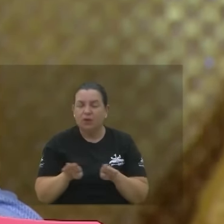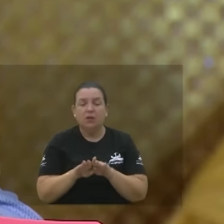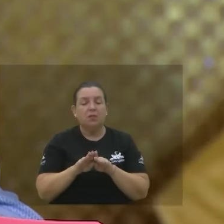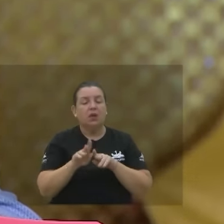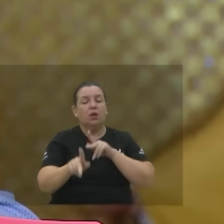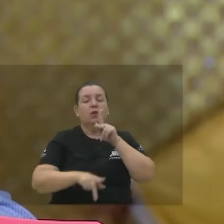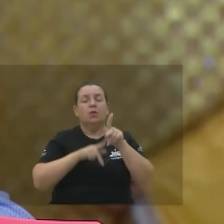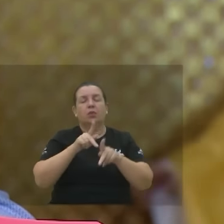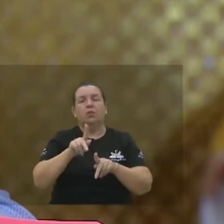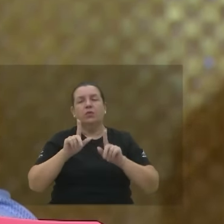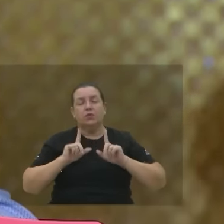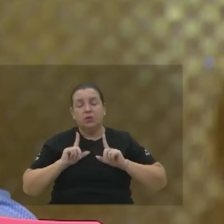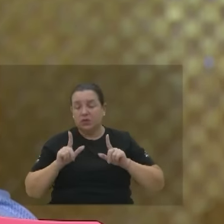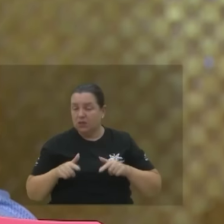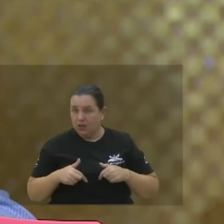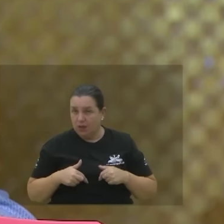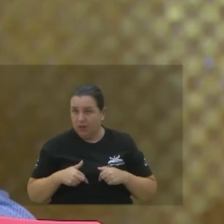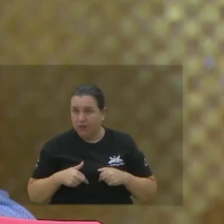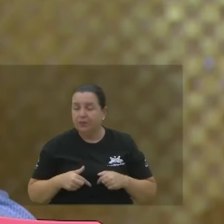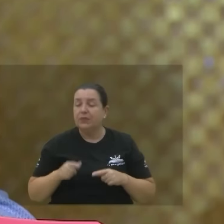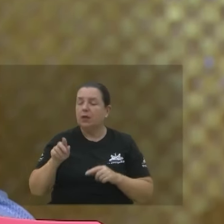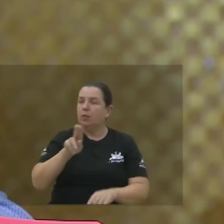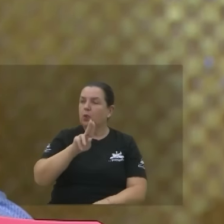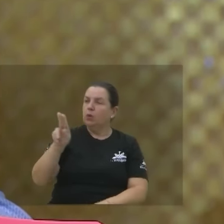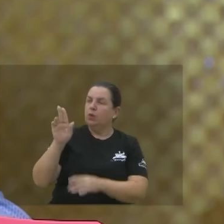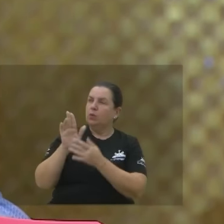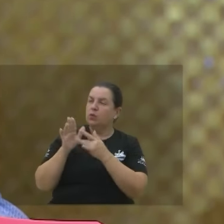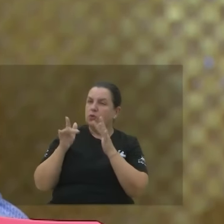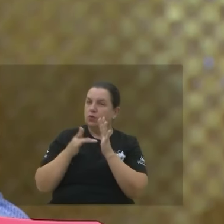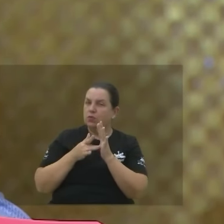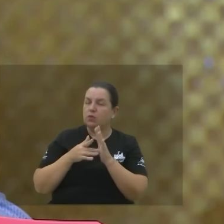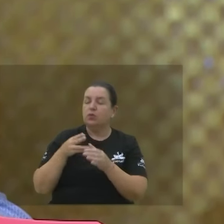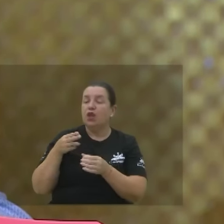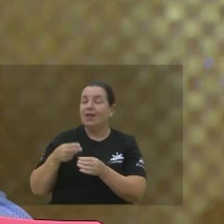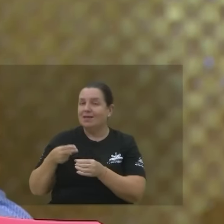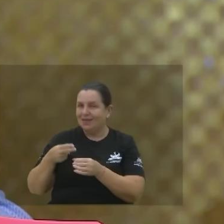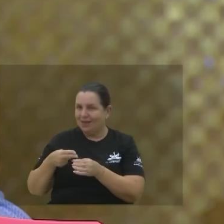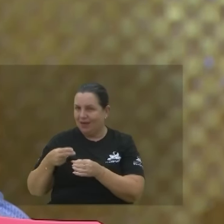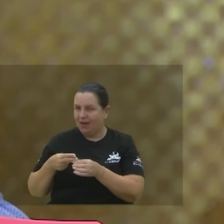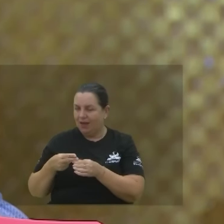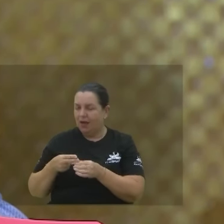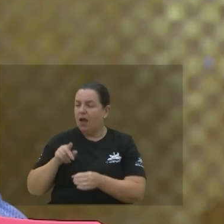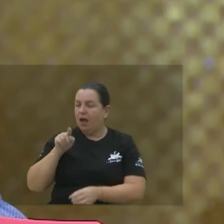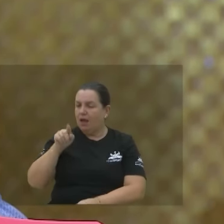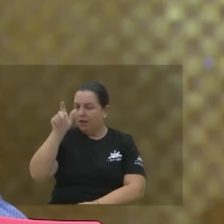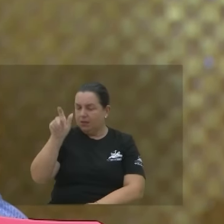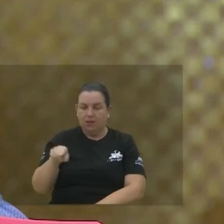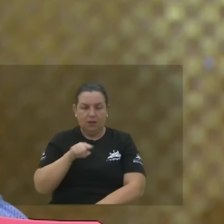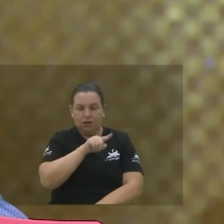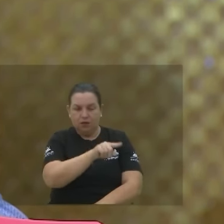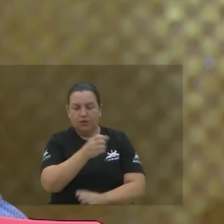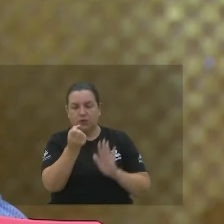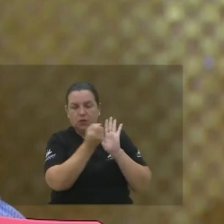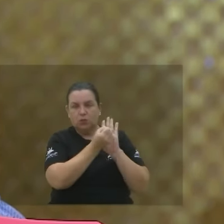de Israel. É pelo nome de Jesus Cristo de Nazaré, aquele que vós